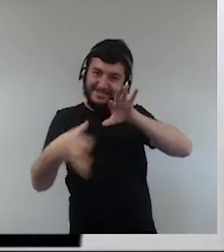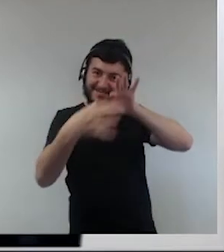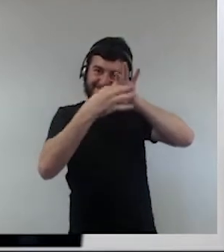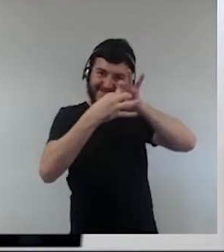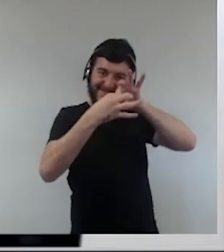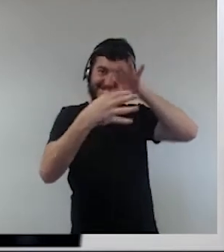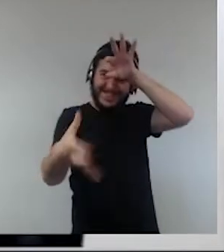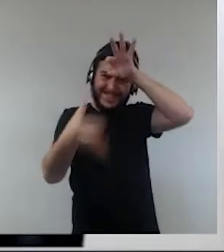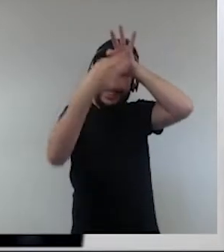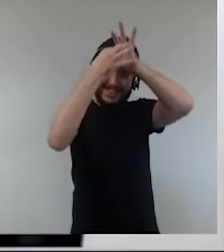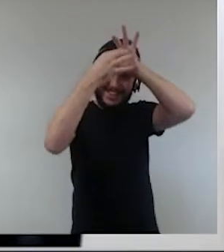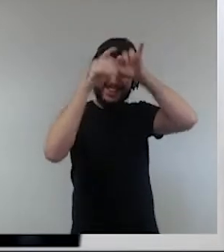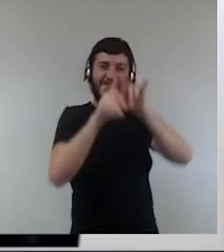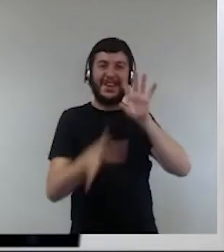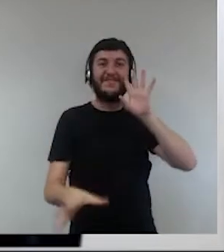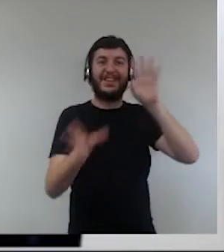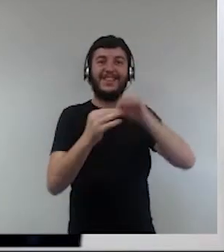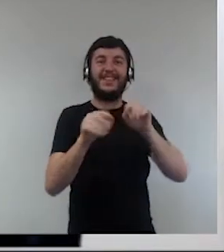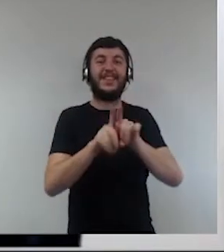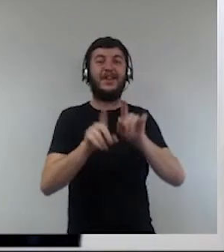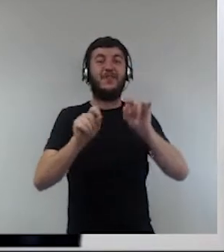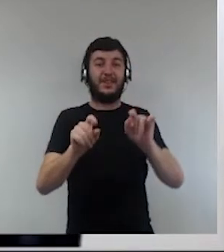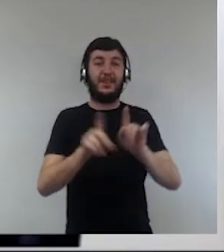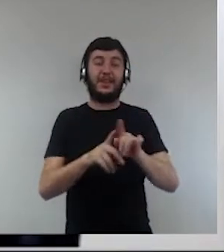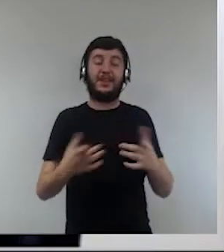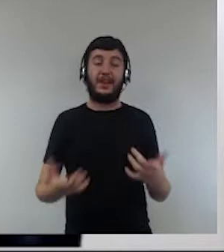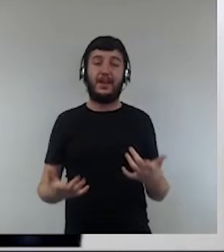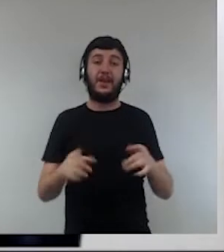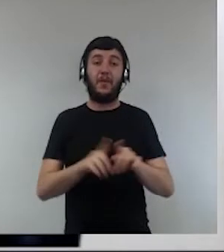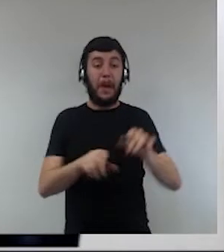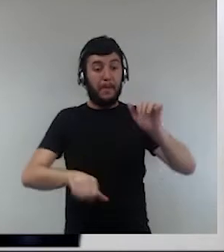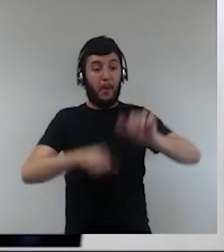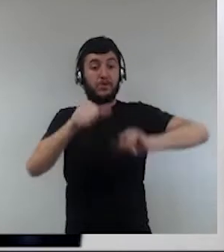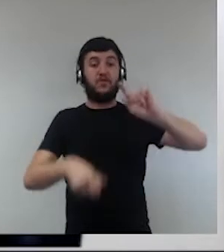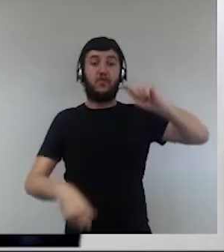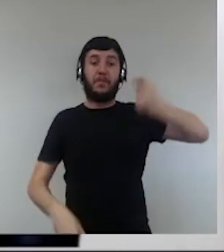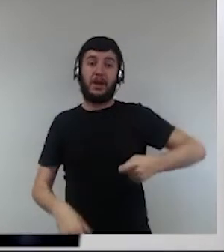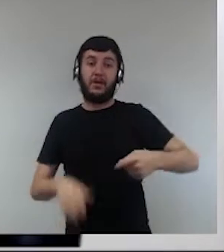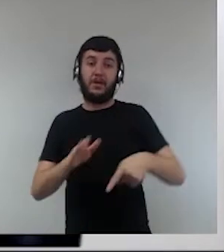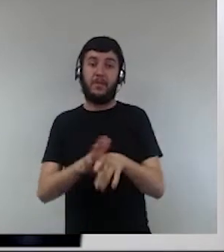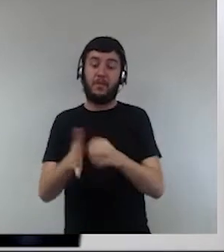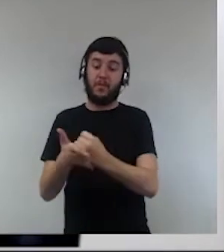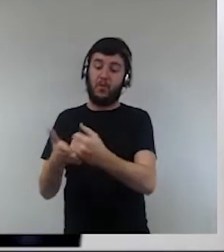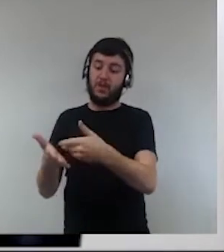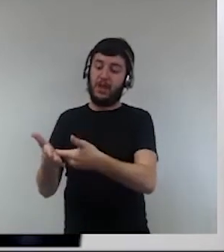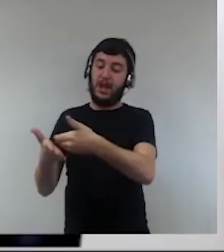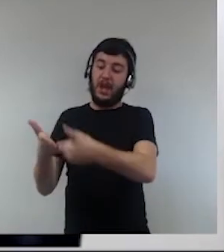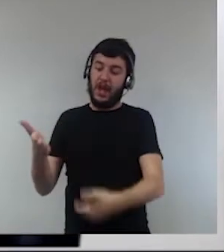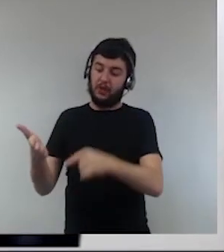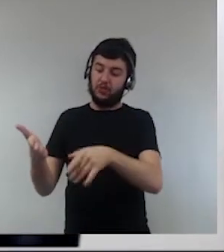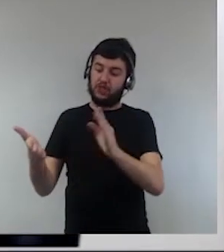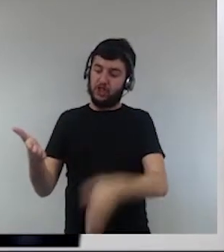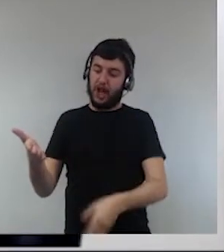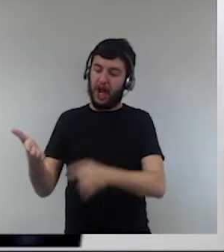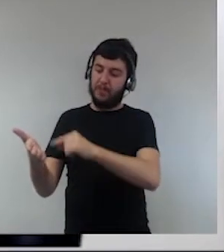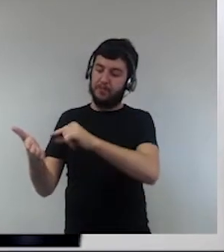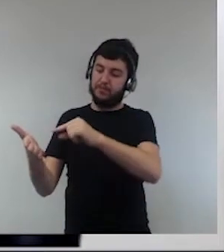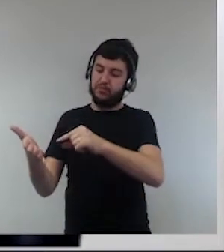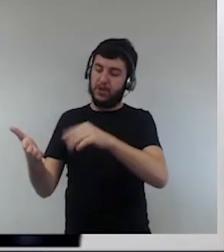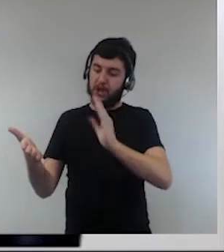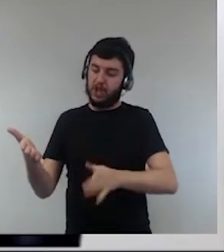no outro português, para a modificação de obrigações contratuais, para a modificação de